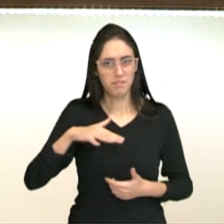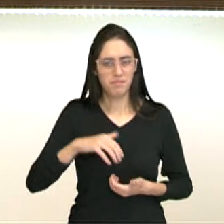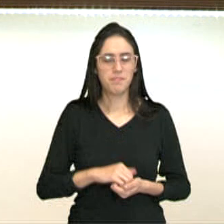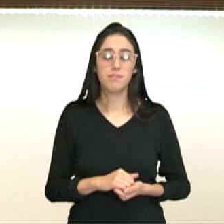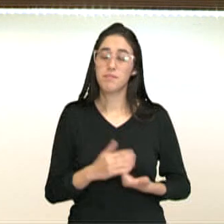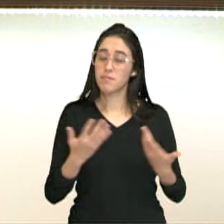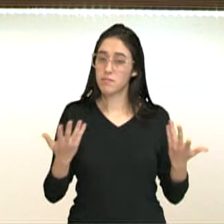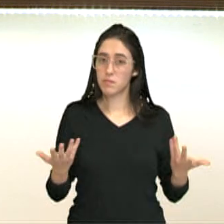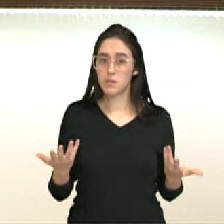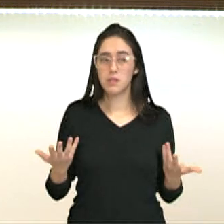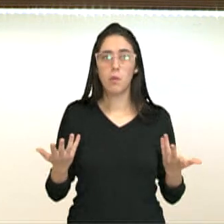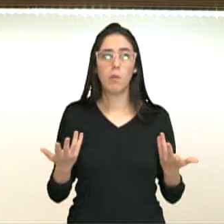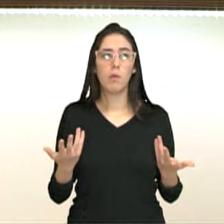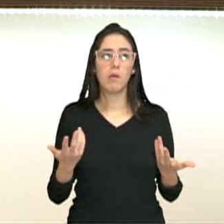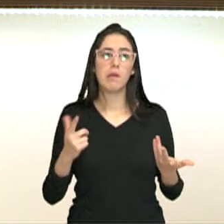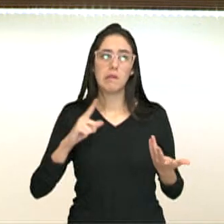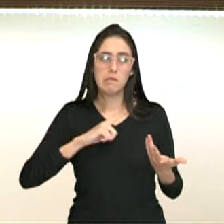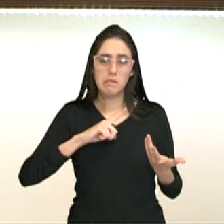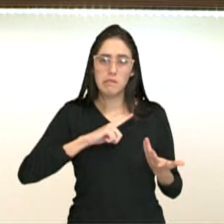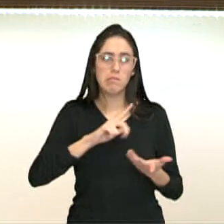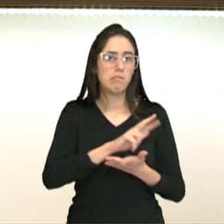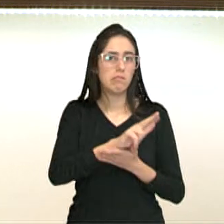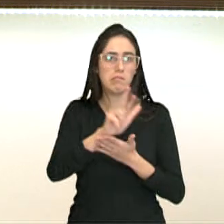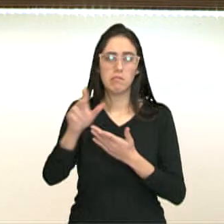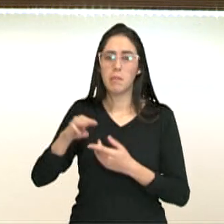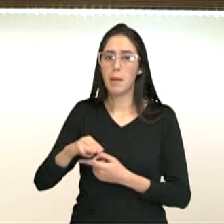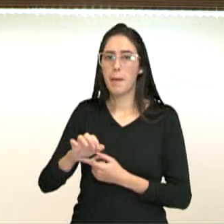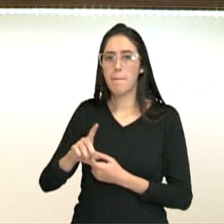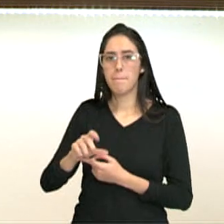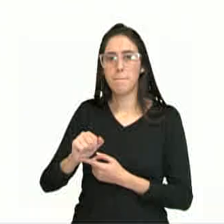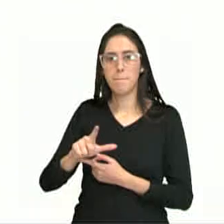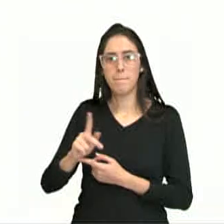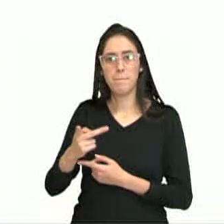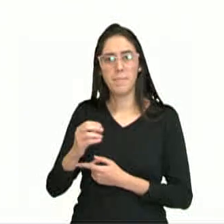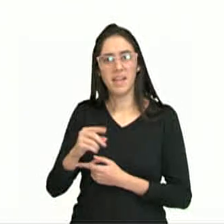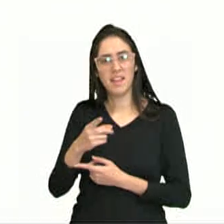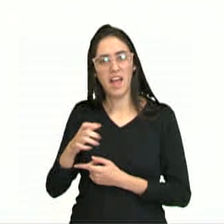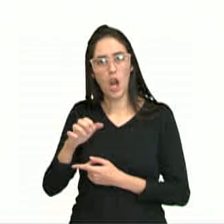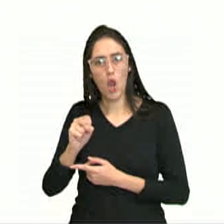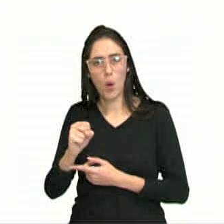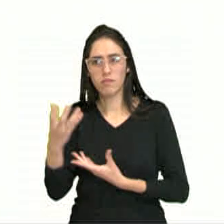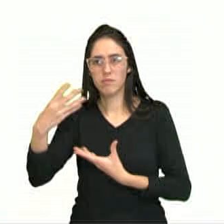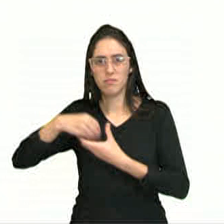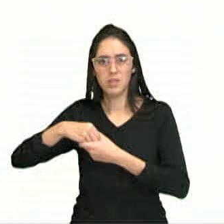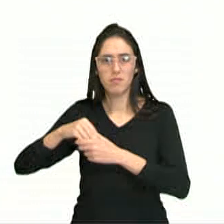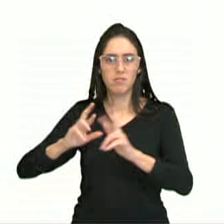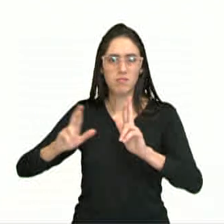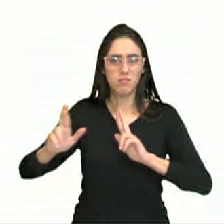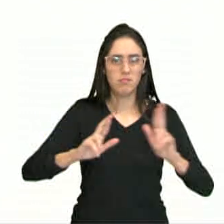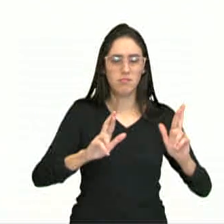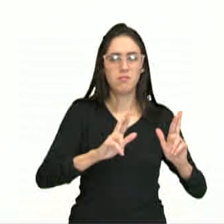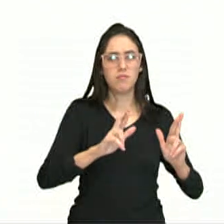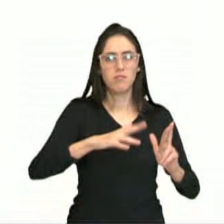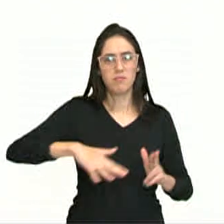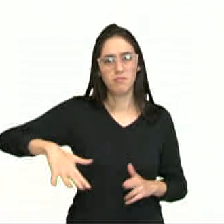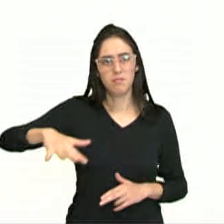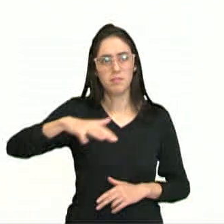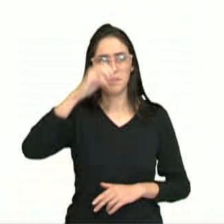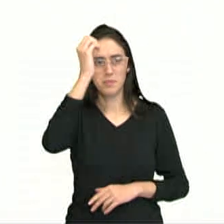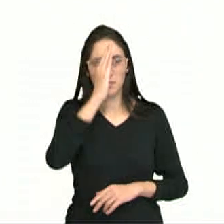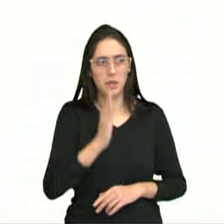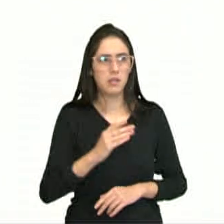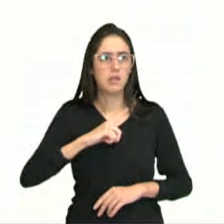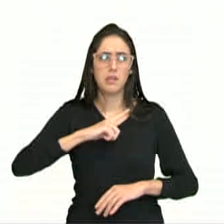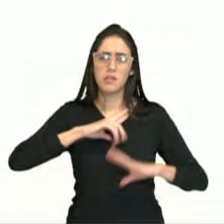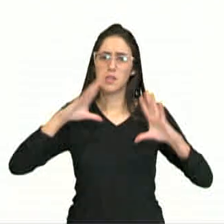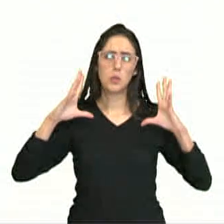de fato, existem medalhões em todos os domínios da vida social brasileira. Na favela e no Congresso, ou seja, em todas